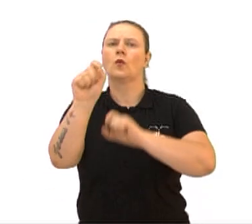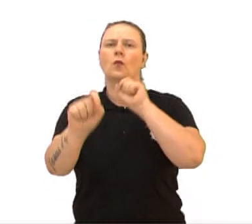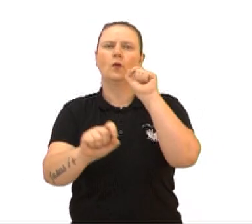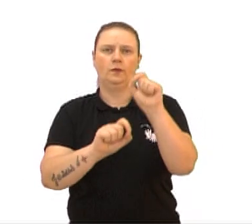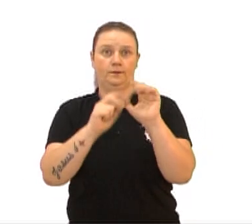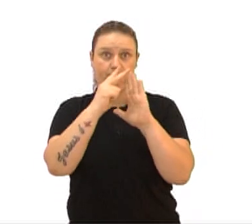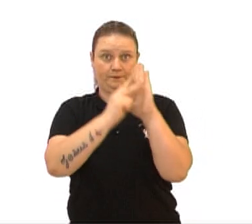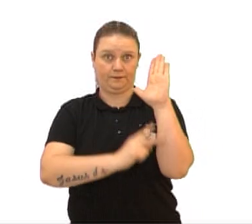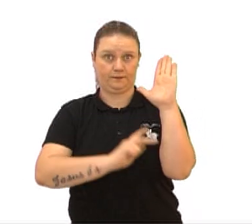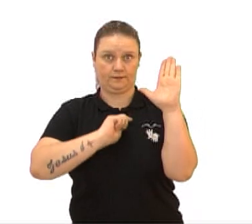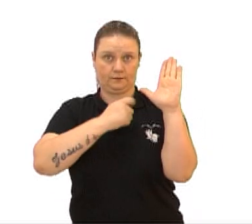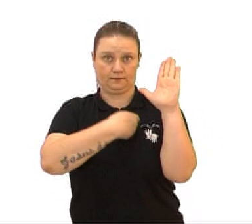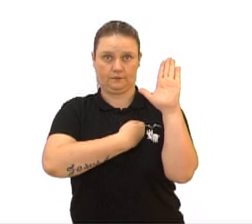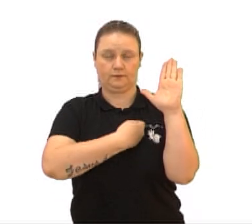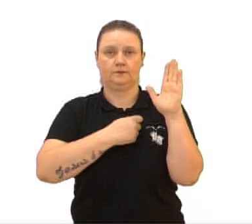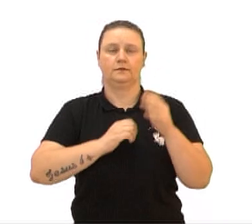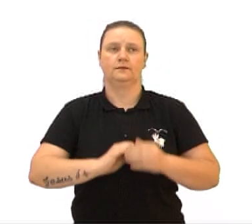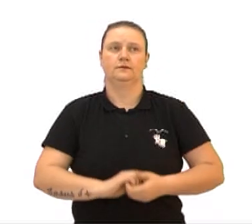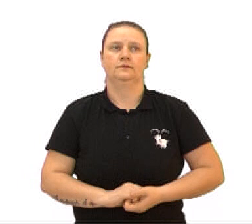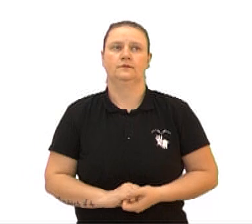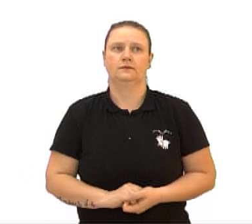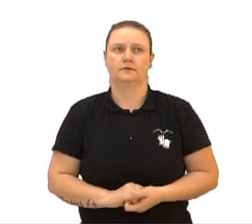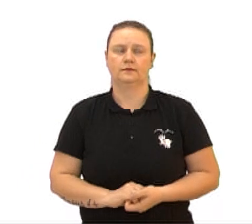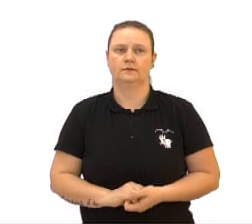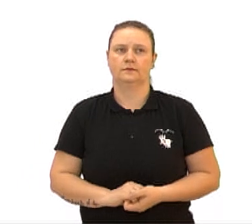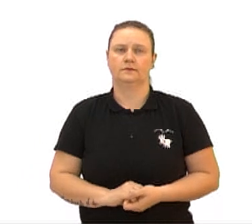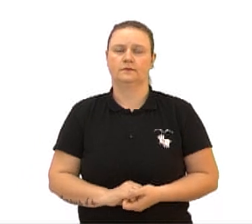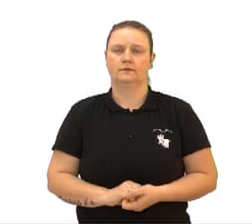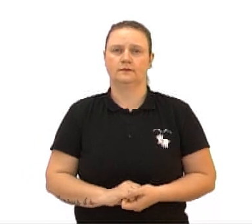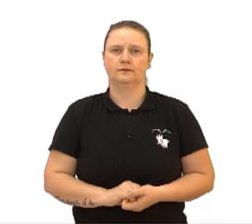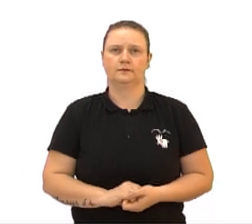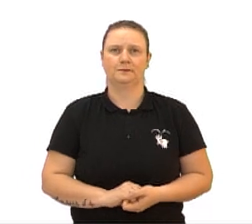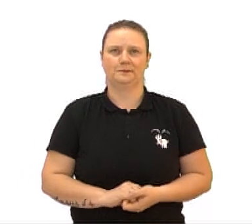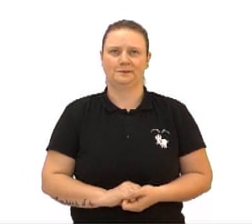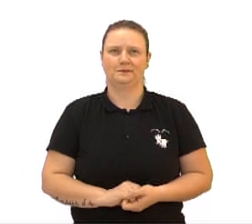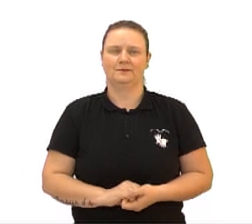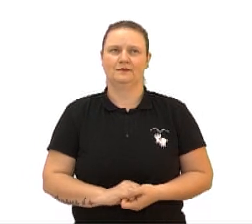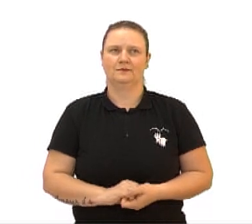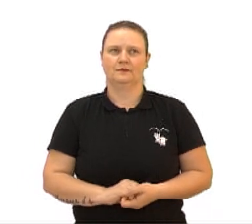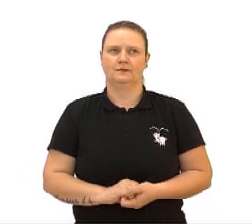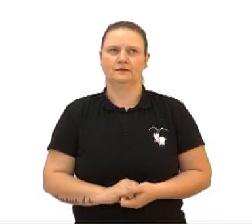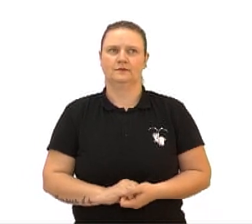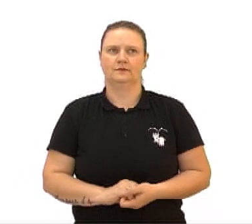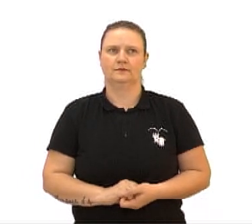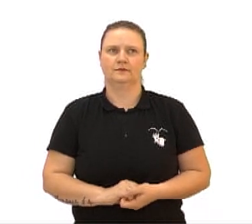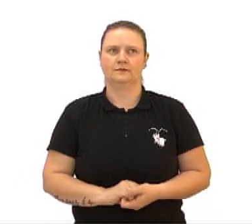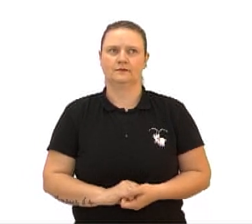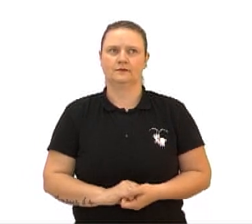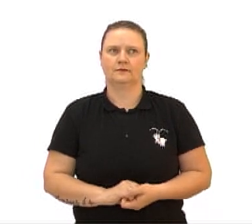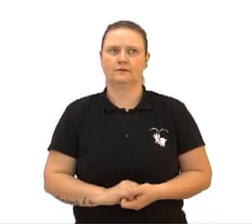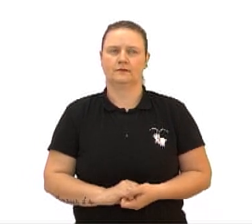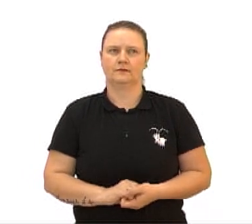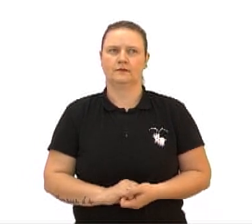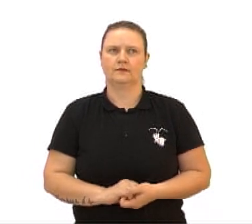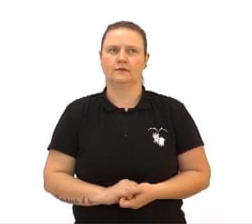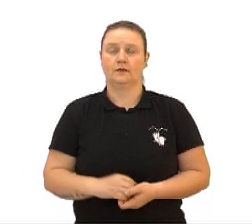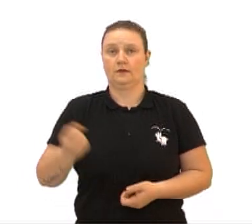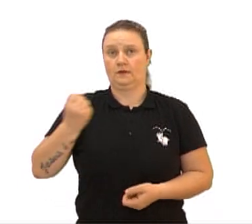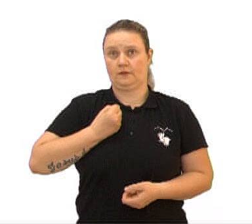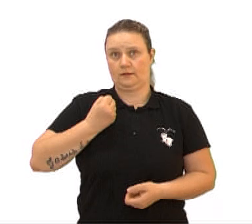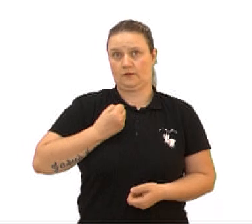o único país do continente africano onde o espanhol é língua oficial? E la